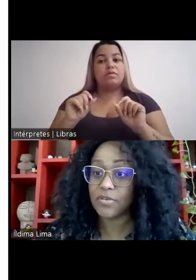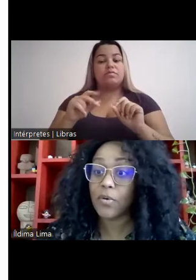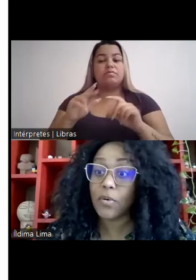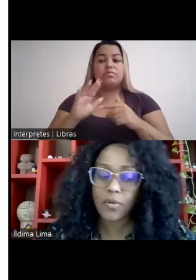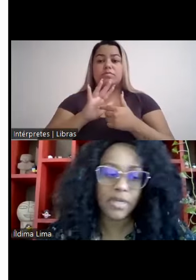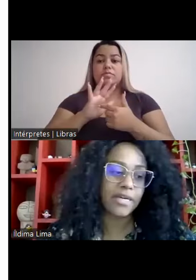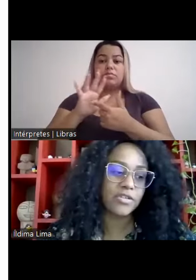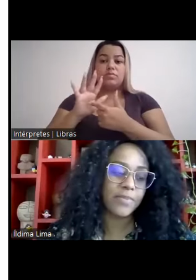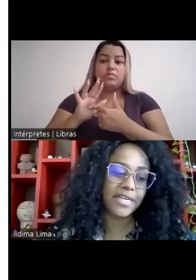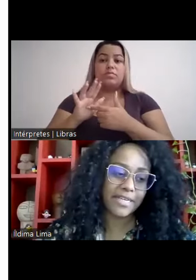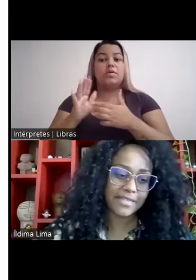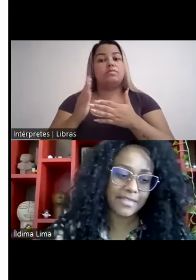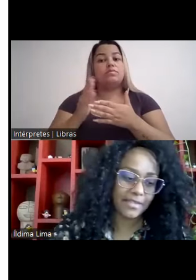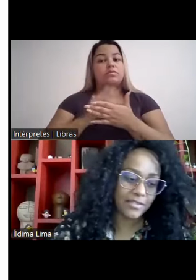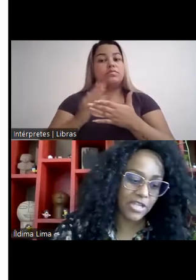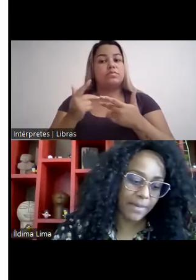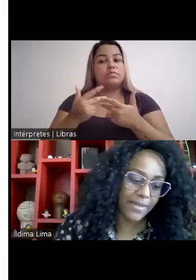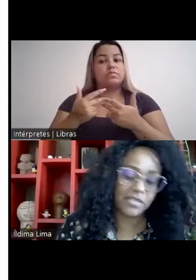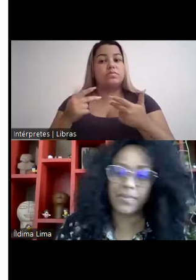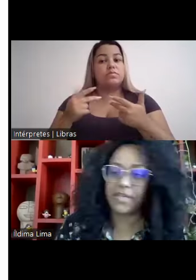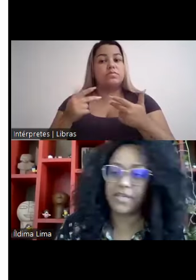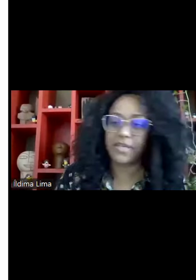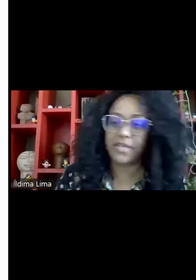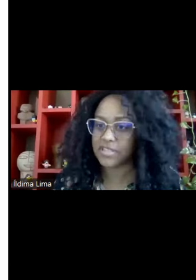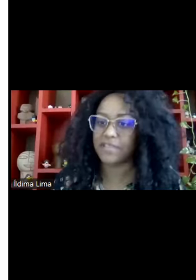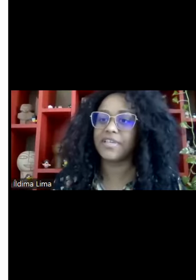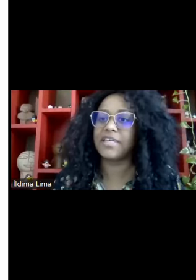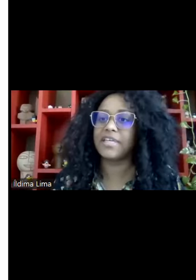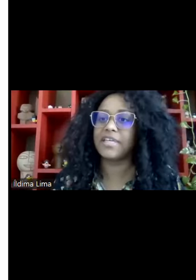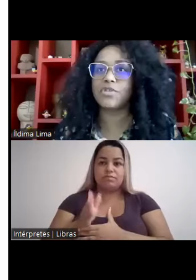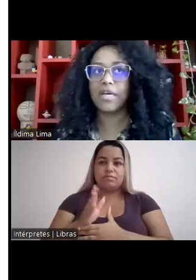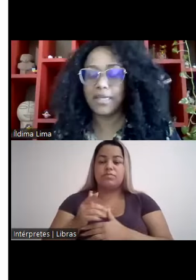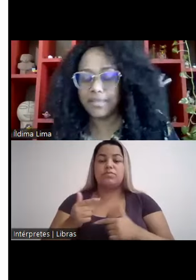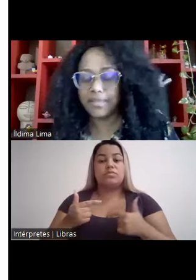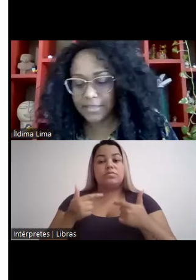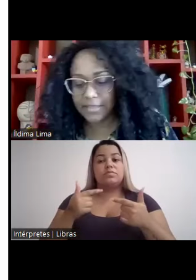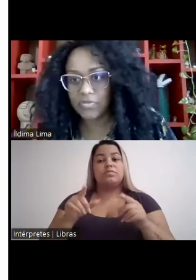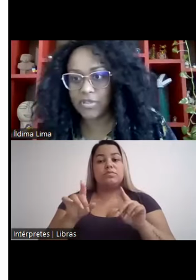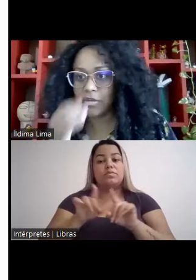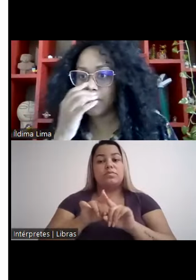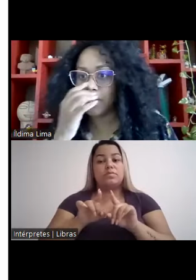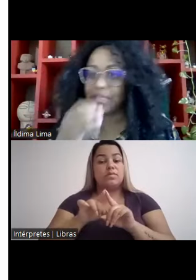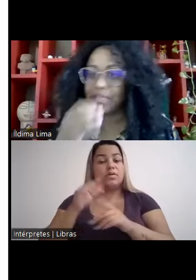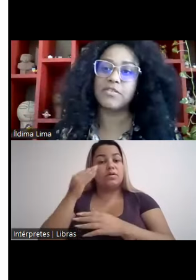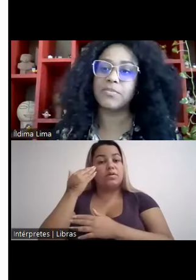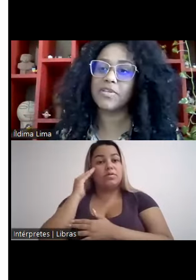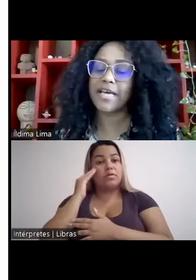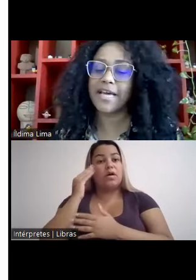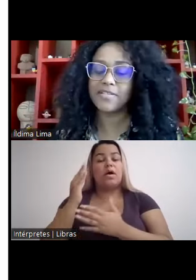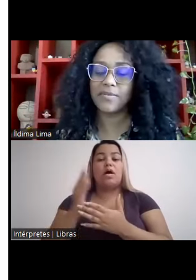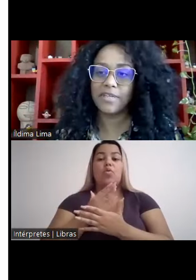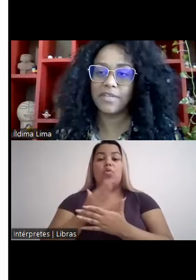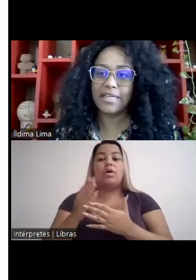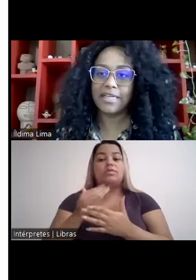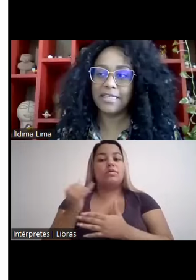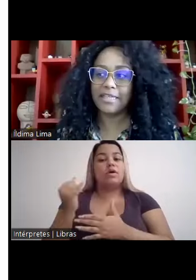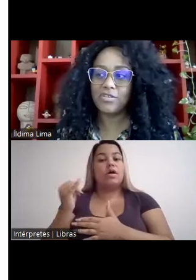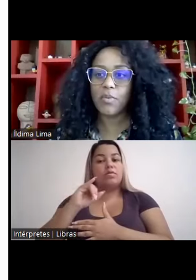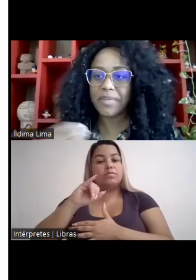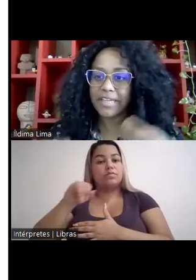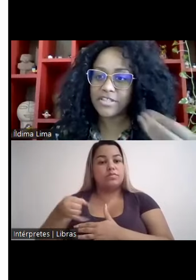questões com a experiência já passando pelos desafios, entendendo quais foram as oportunidades do processo